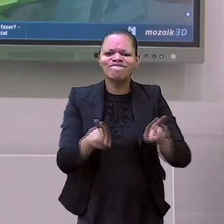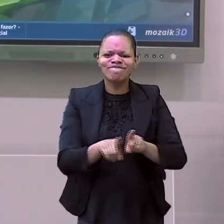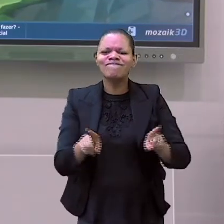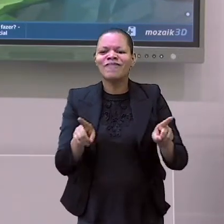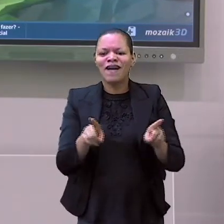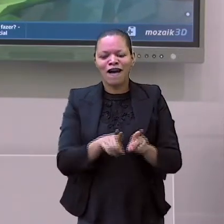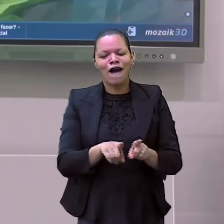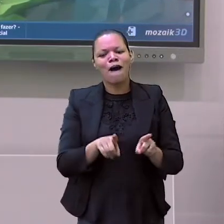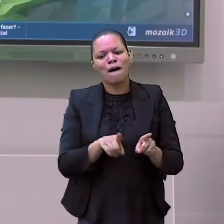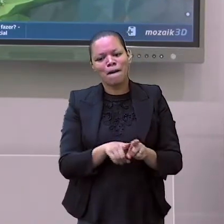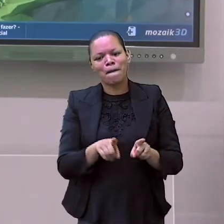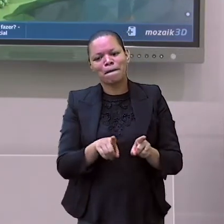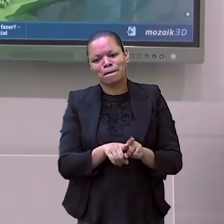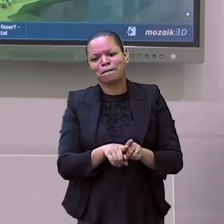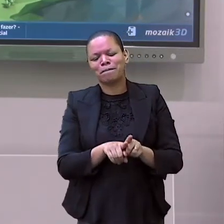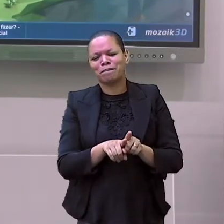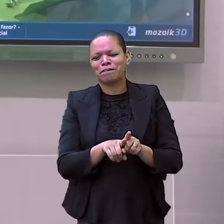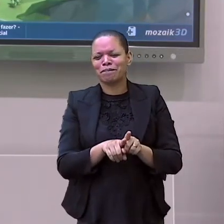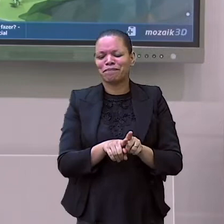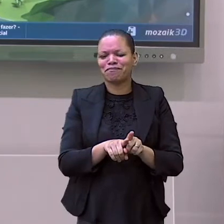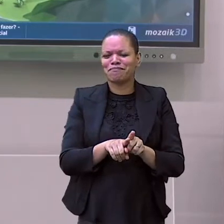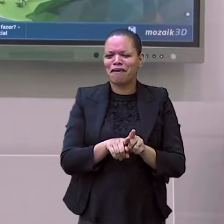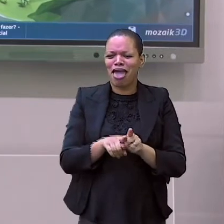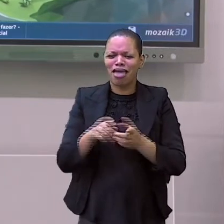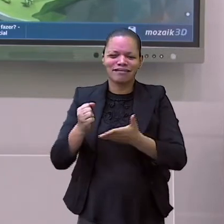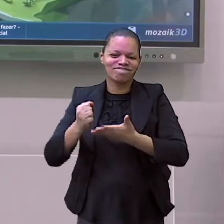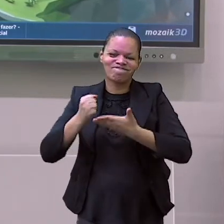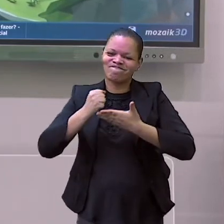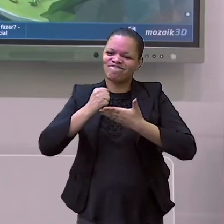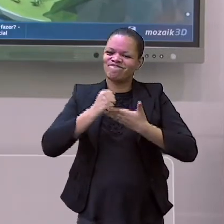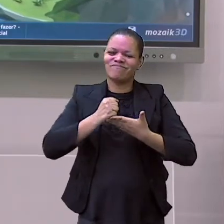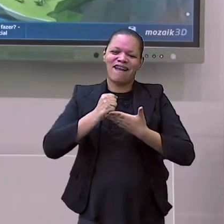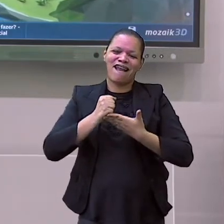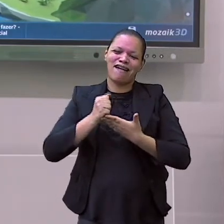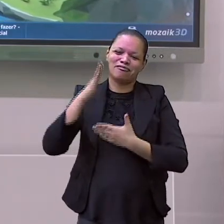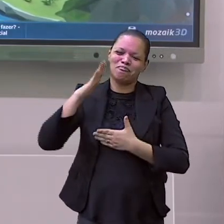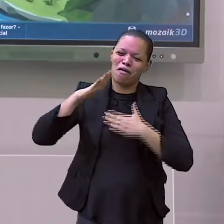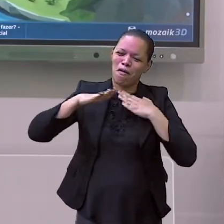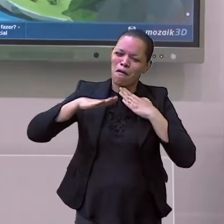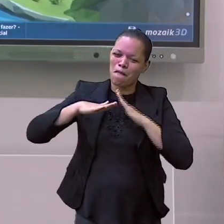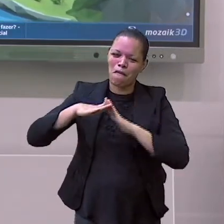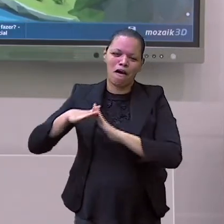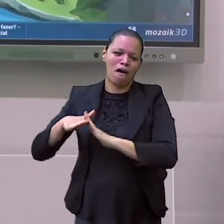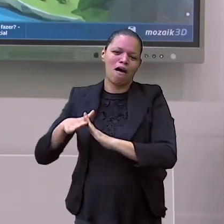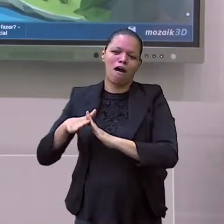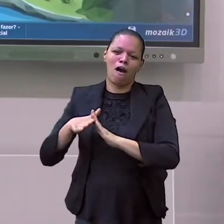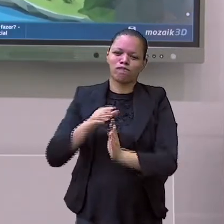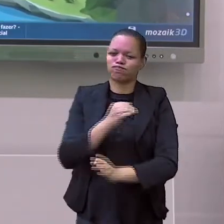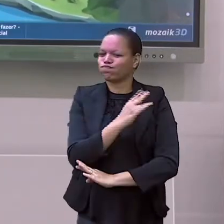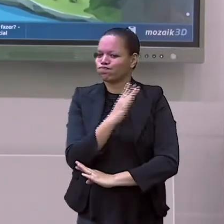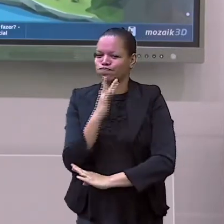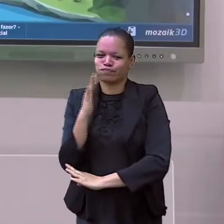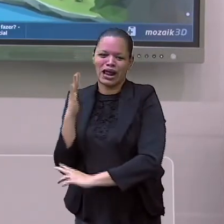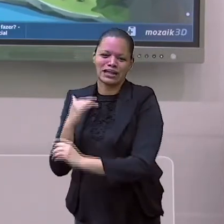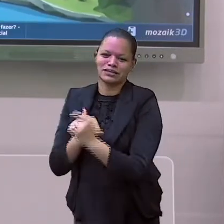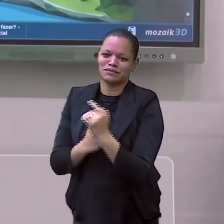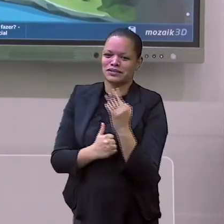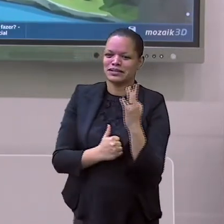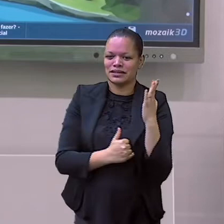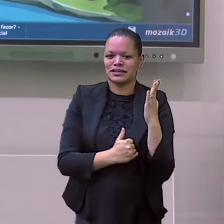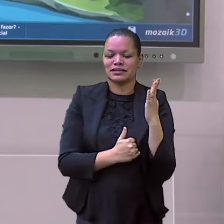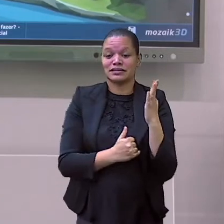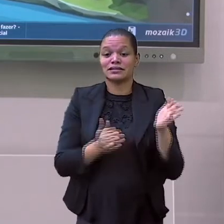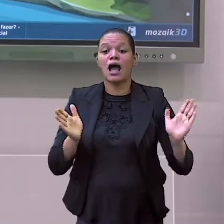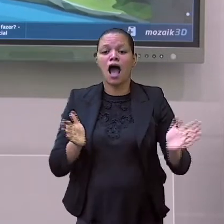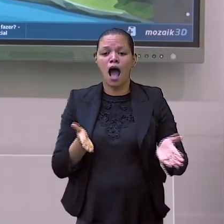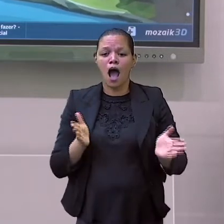solo. Então, por um lado, ele é benéfico e, por outro lado, ele é prejudicial. Vamos voltar,